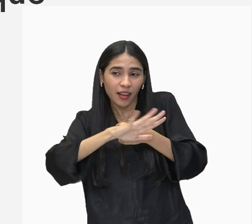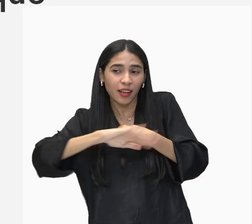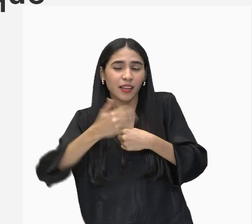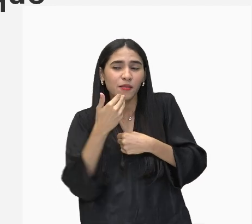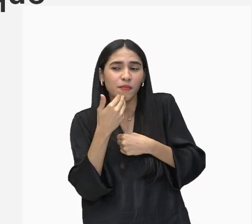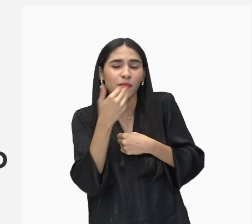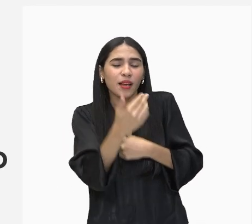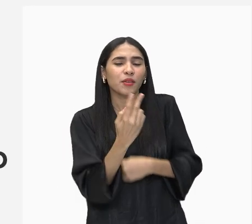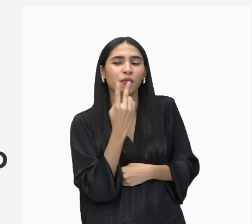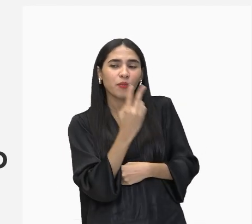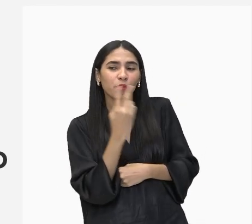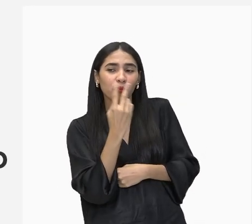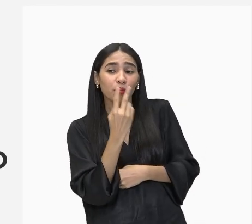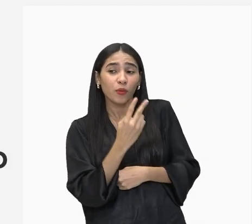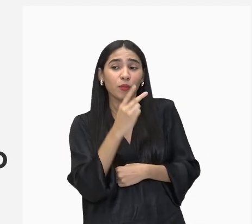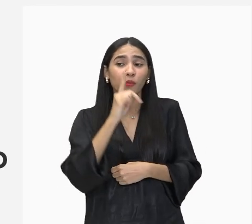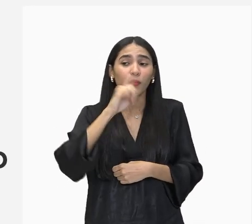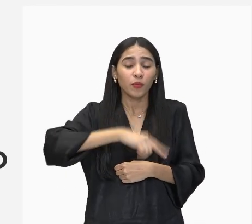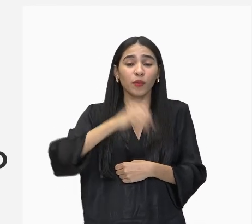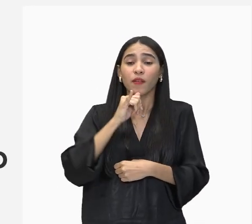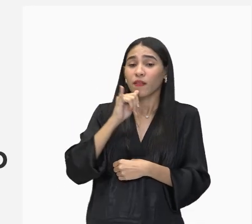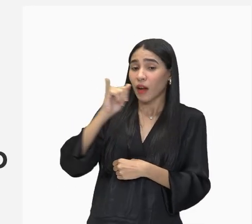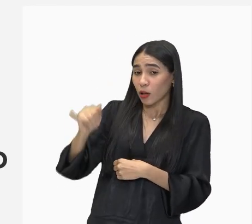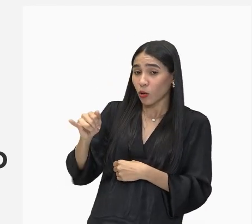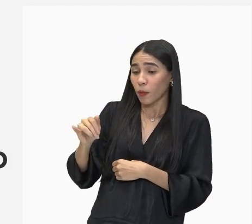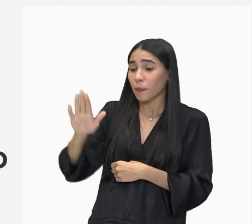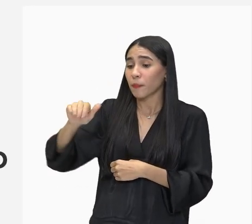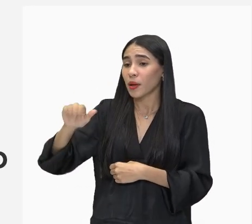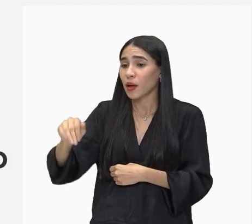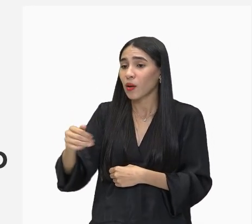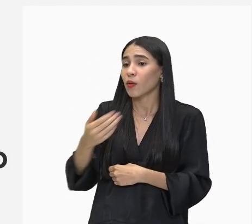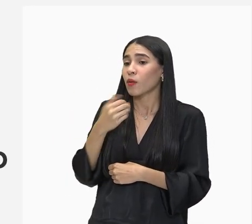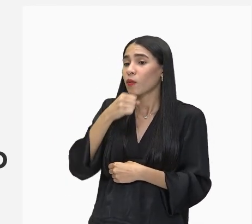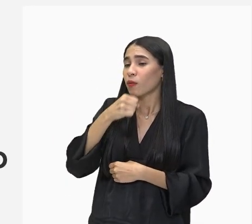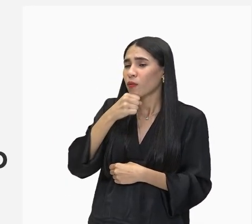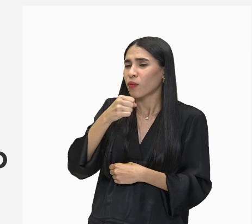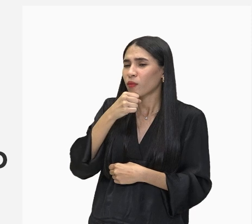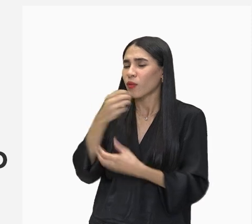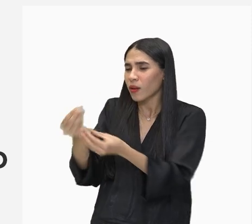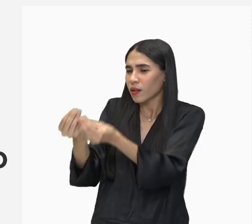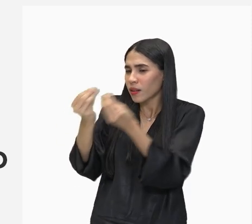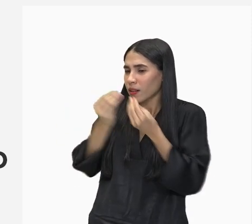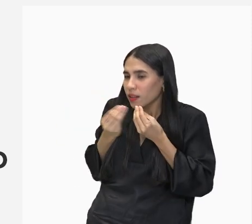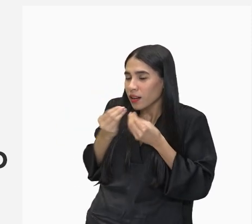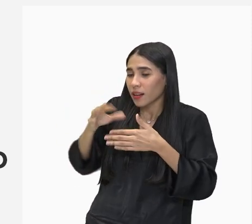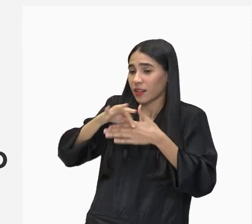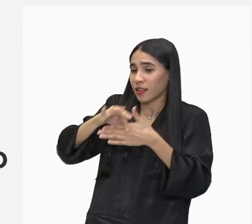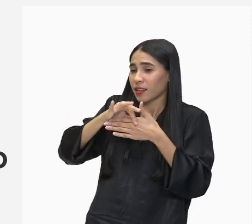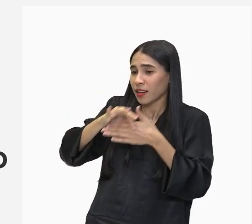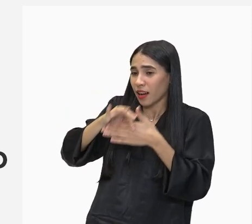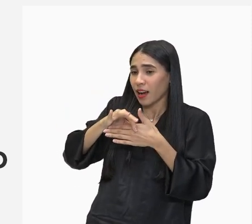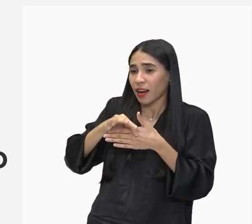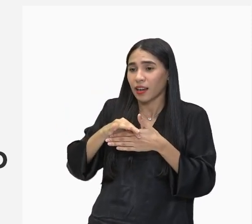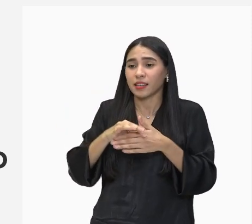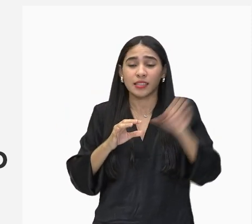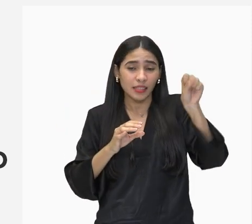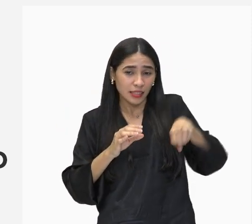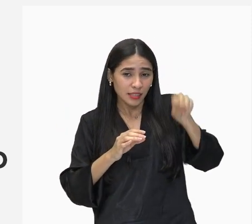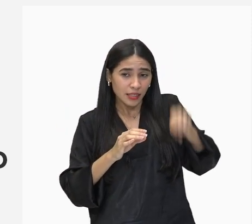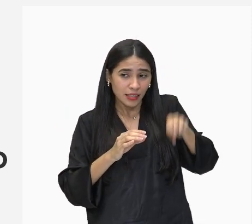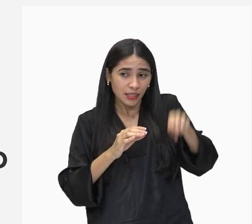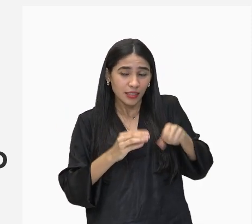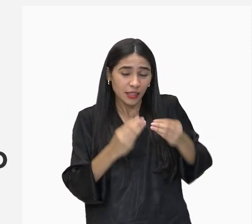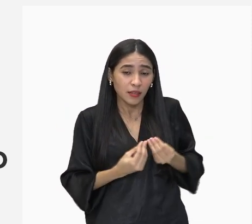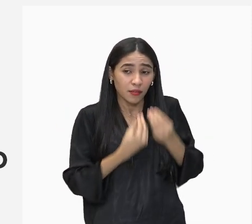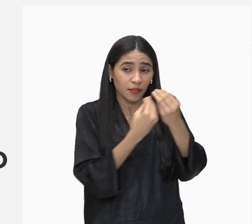Macunaíma falou: meu avô dá carne para mim comer? Sim, Curupira fez.